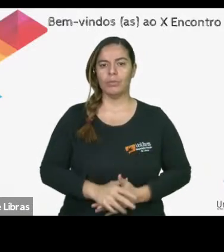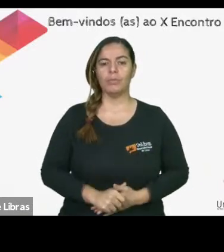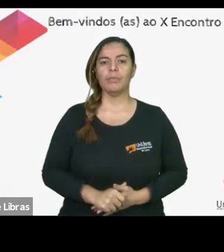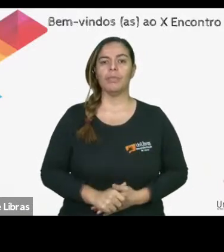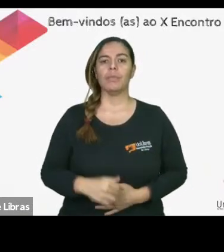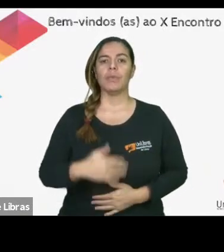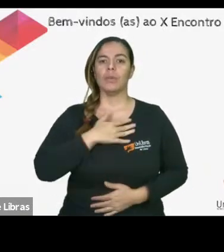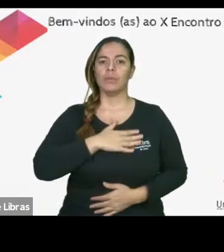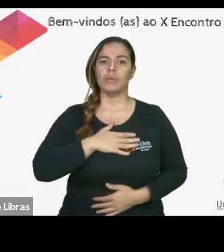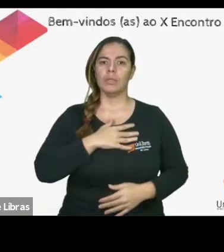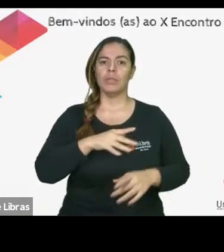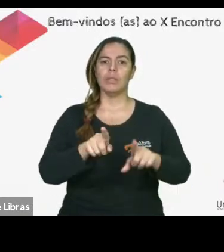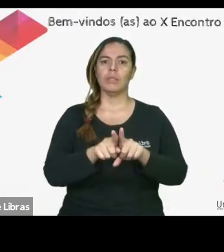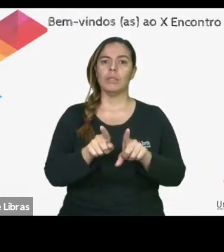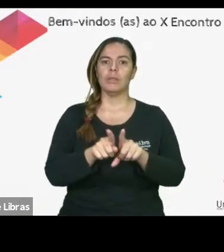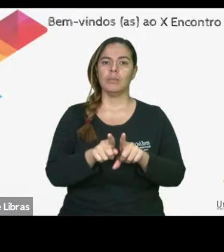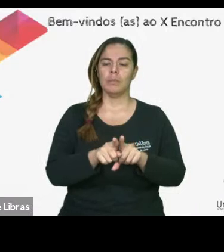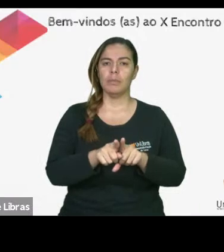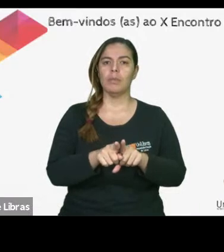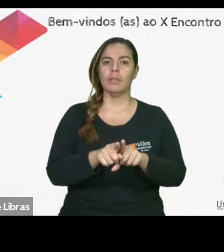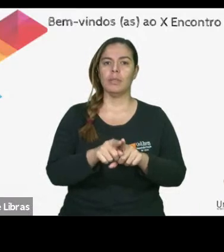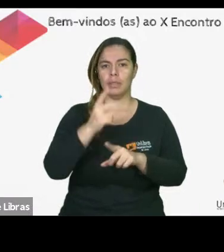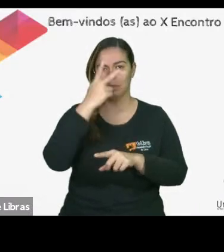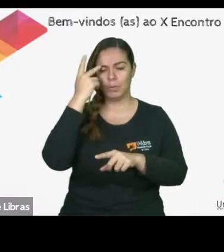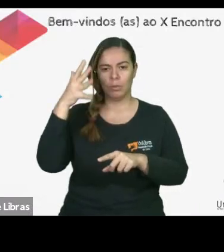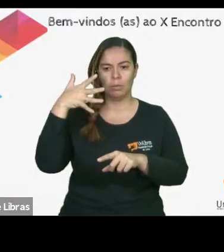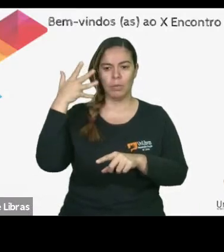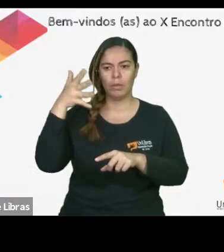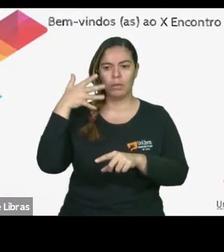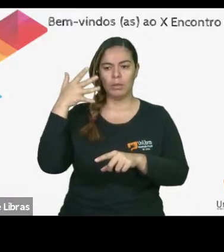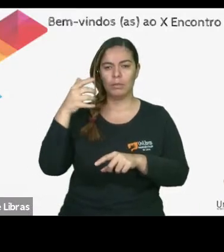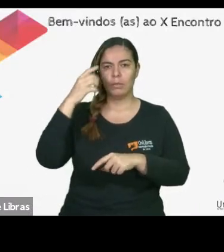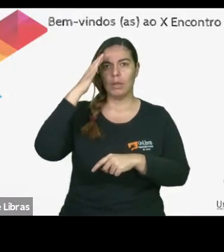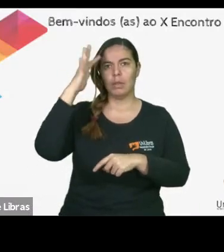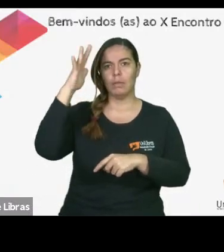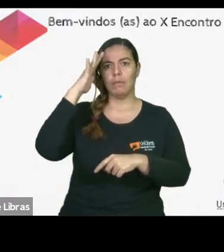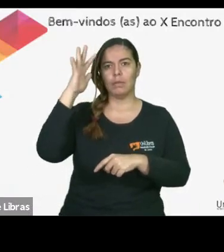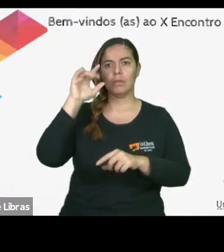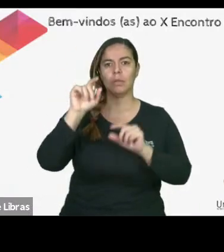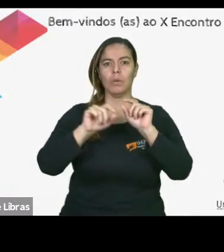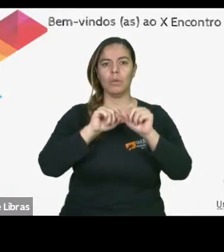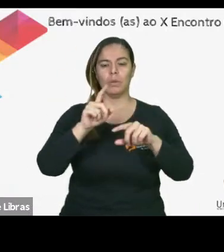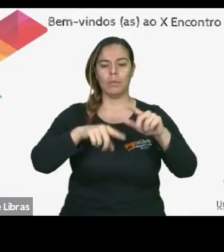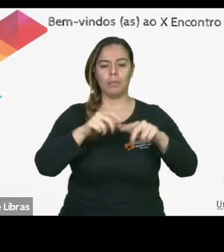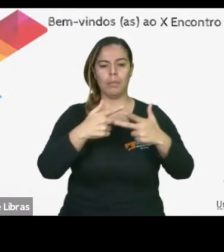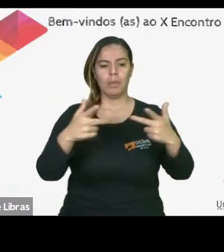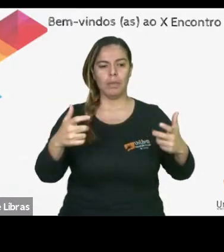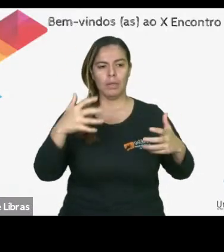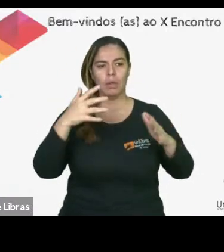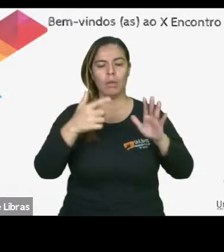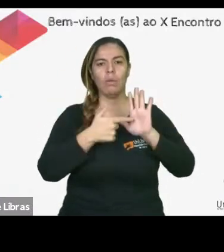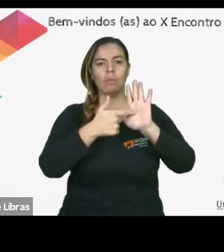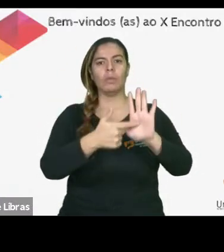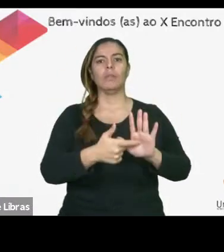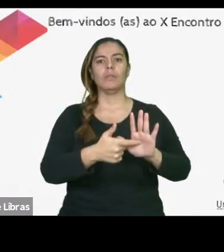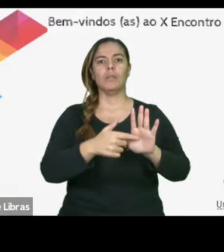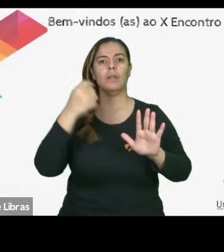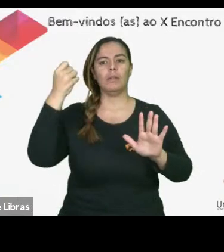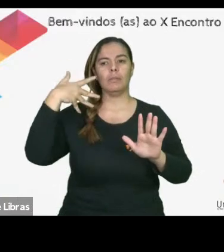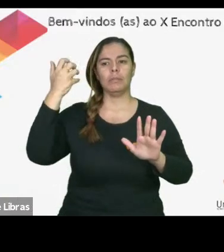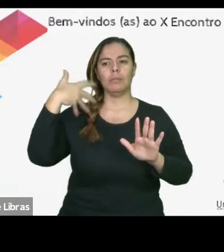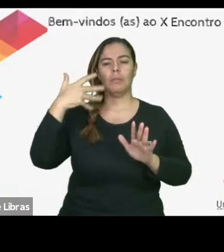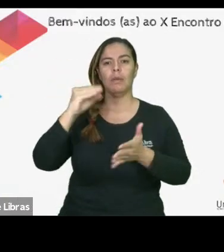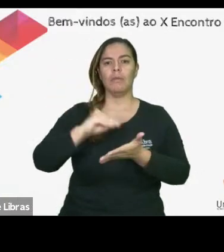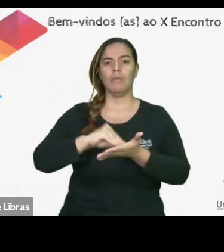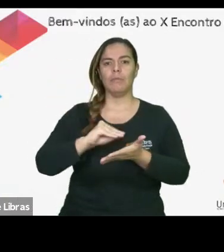Gostaria que os palestrantes fizessem uma reflexão sobre o material apresentado e a falta de audiodescrição